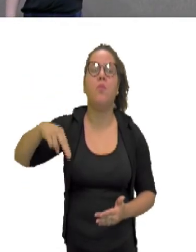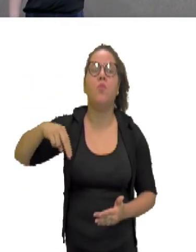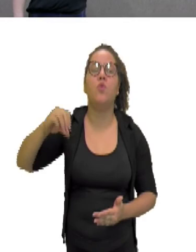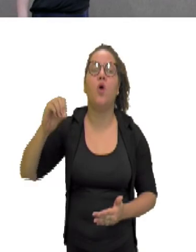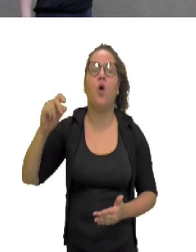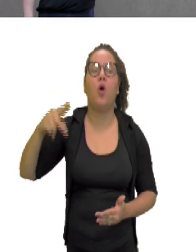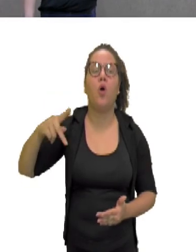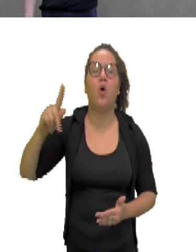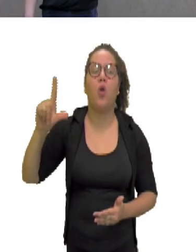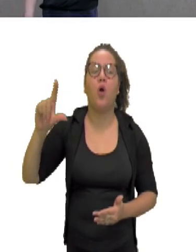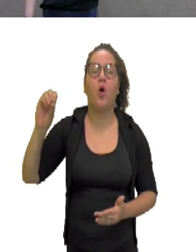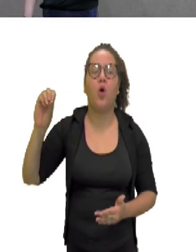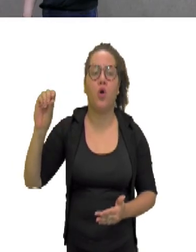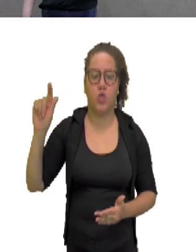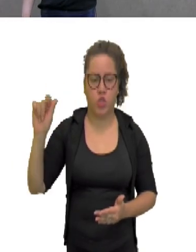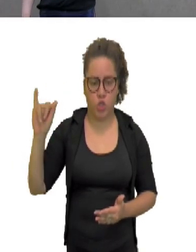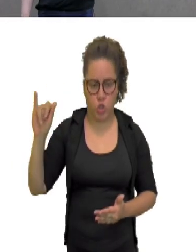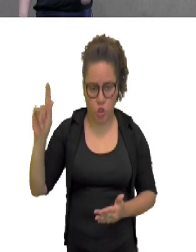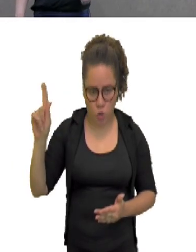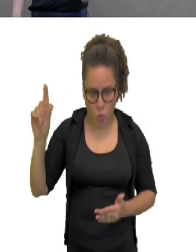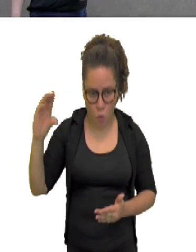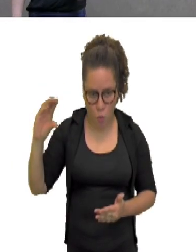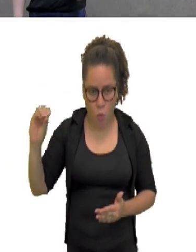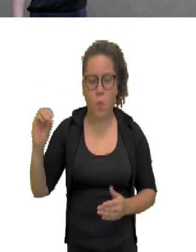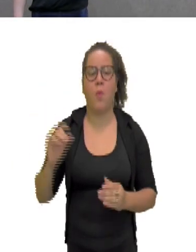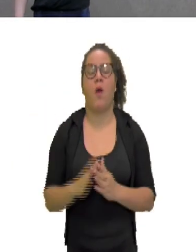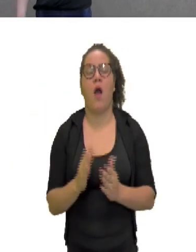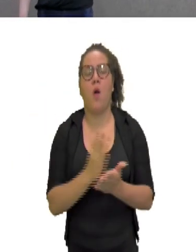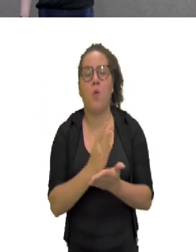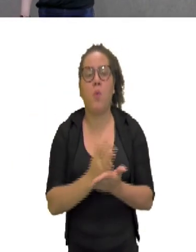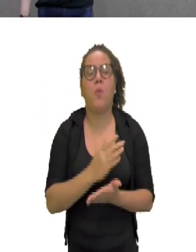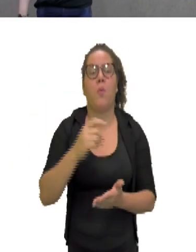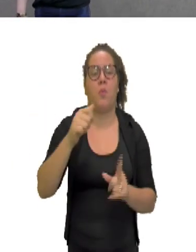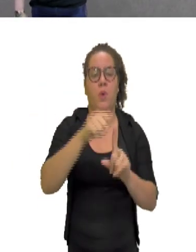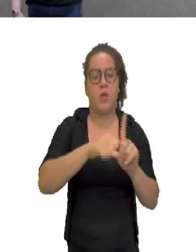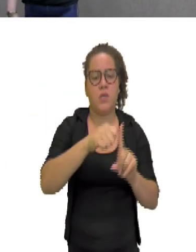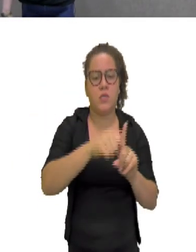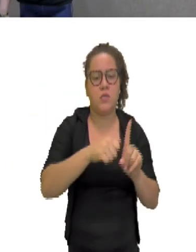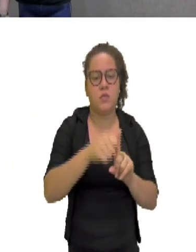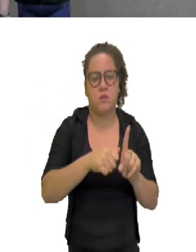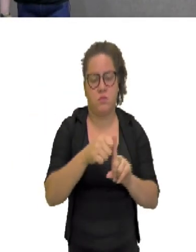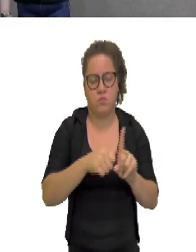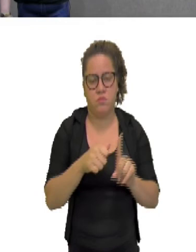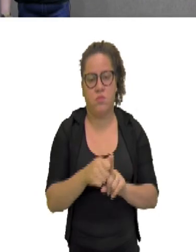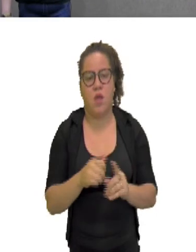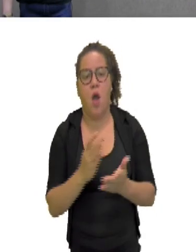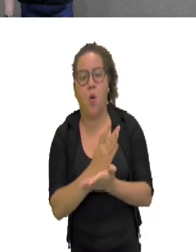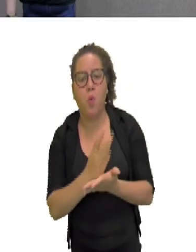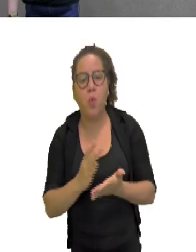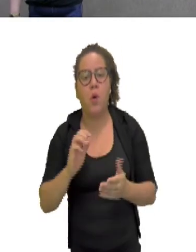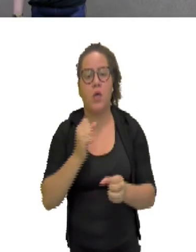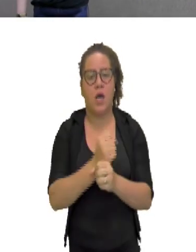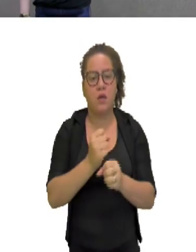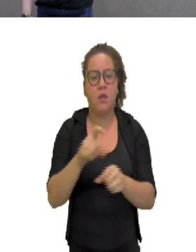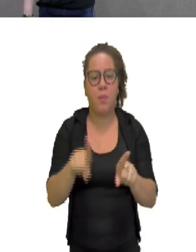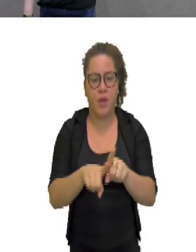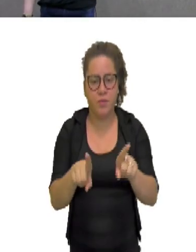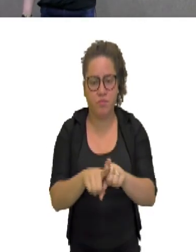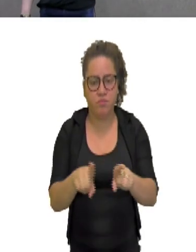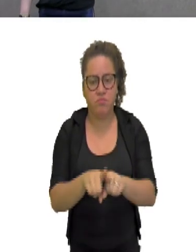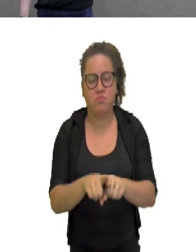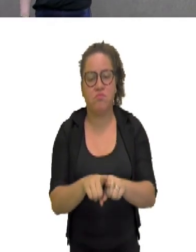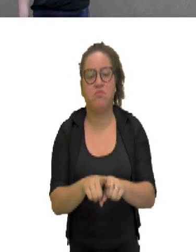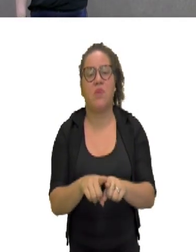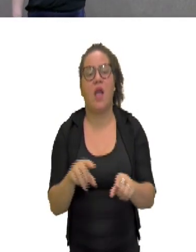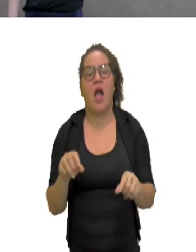e as do pâncreas podem viver até 1 ano. Quando uma célula se torna danificada ou sofre